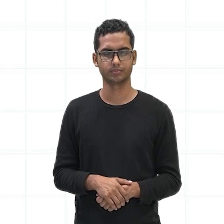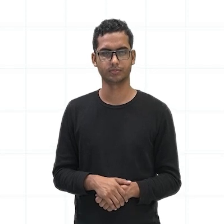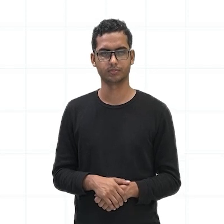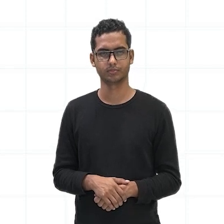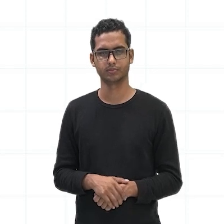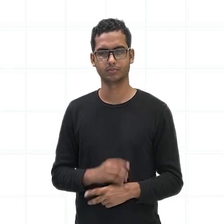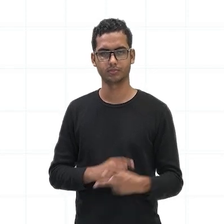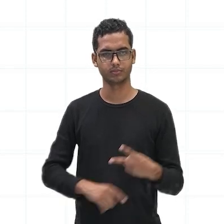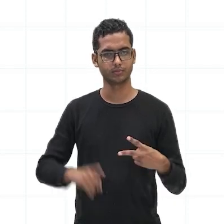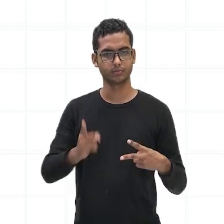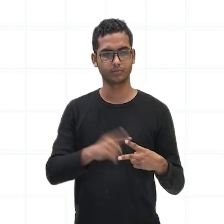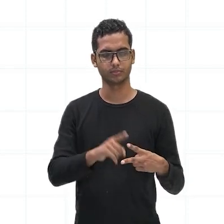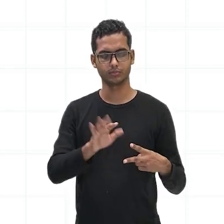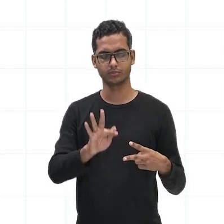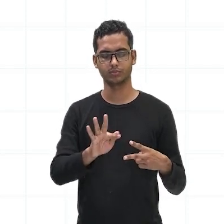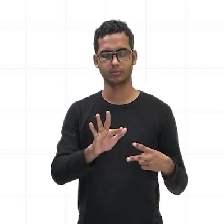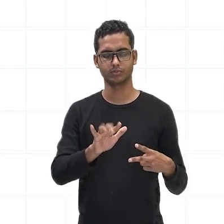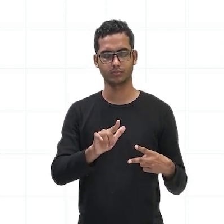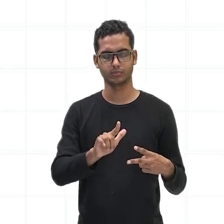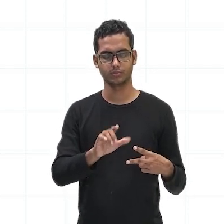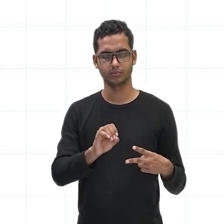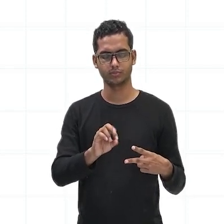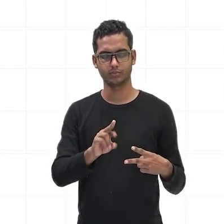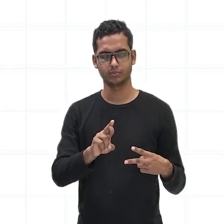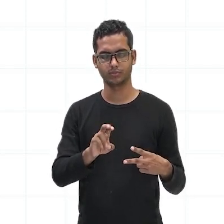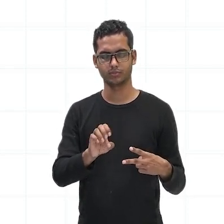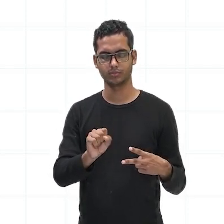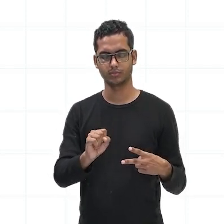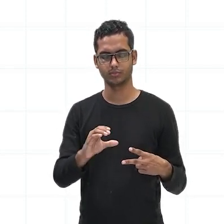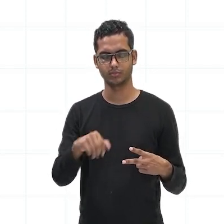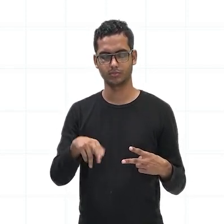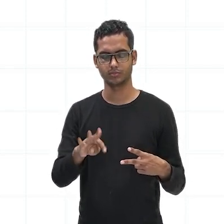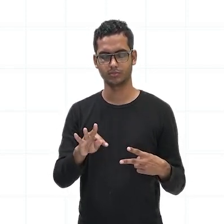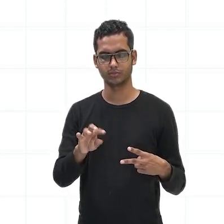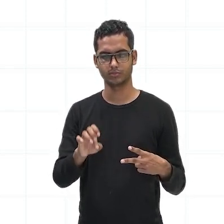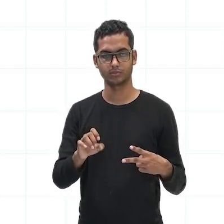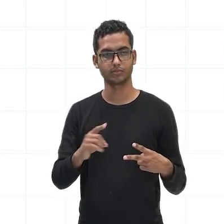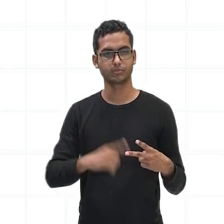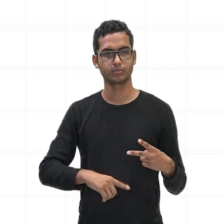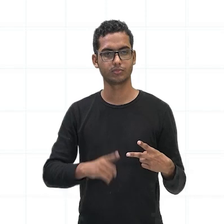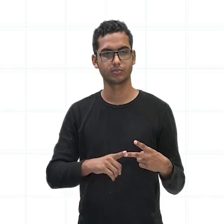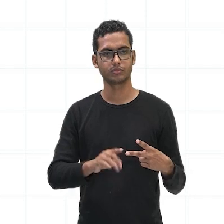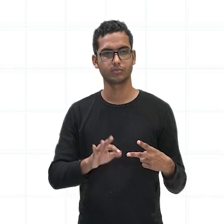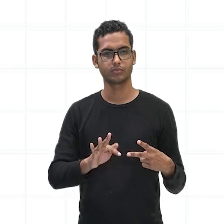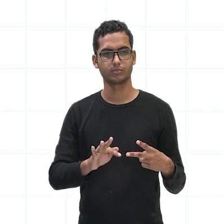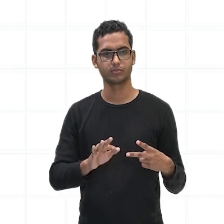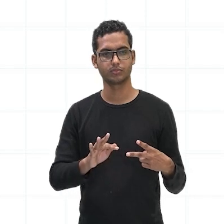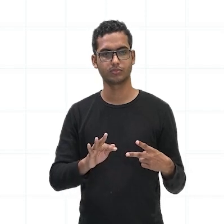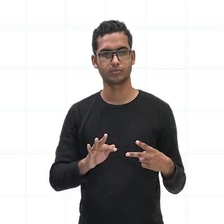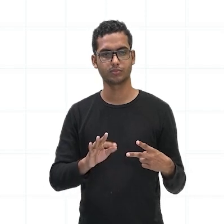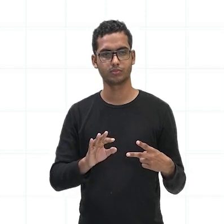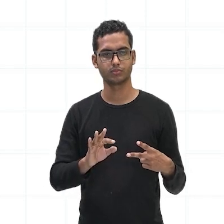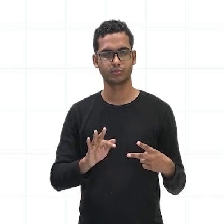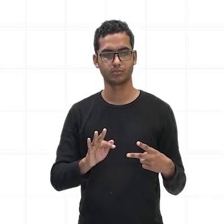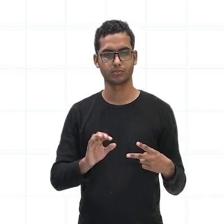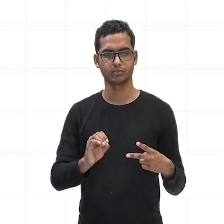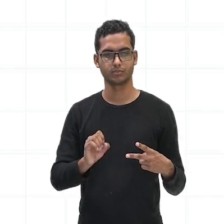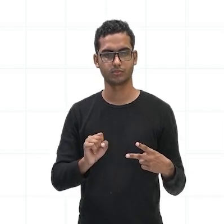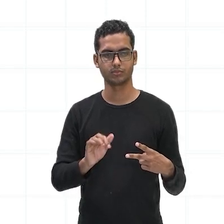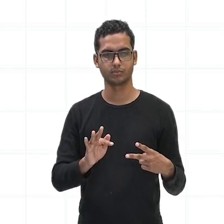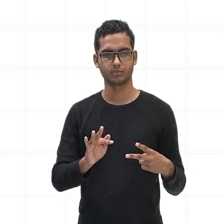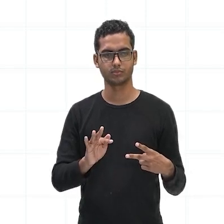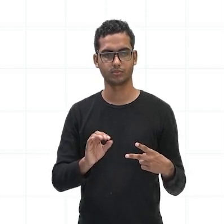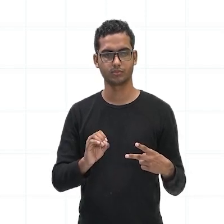o fosforescente, né? Como no caso desses objetos que eles reconhecem ali a luz, adquirem uma certa